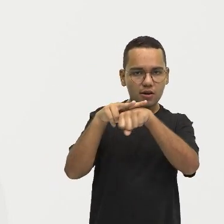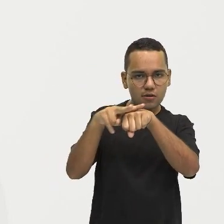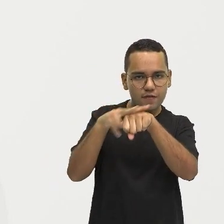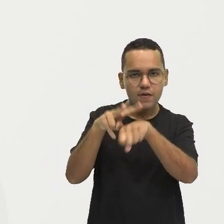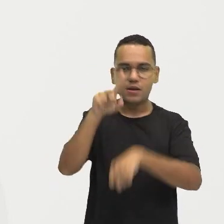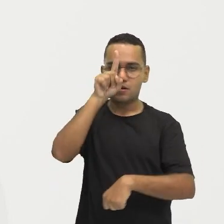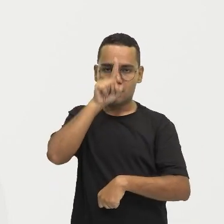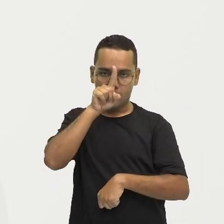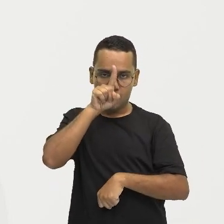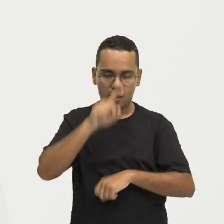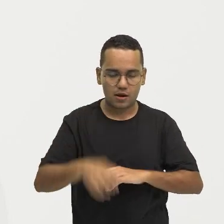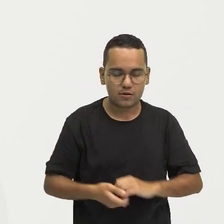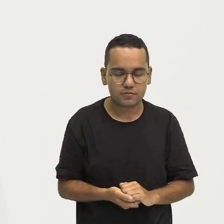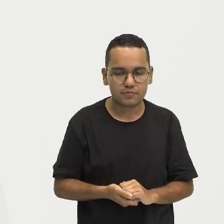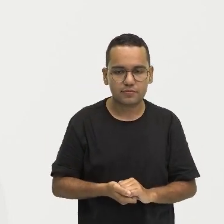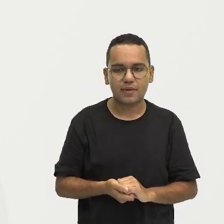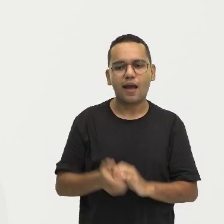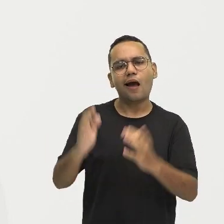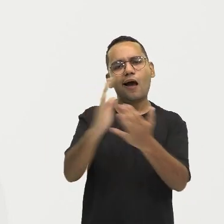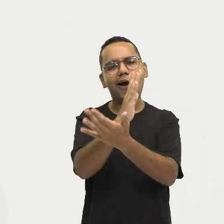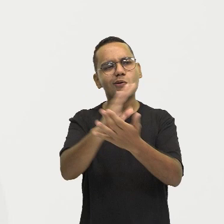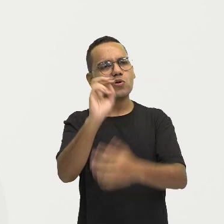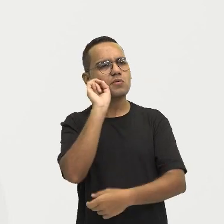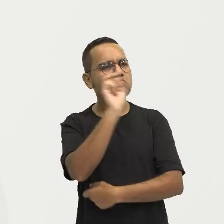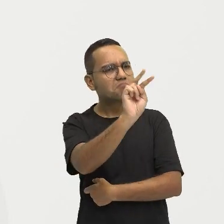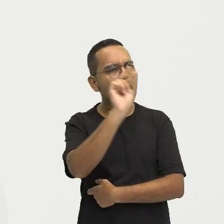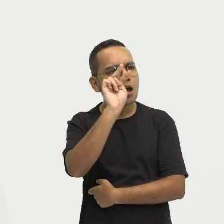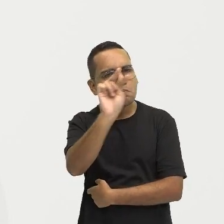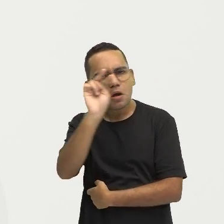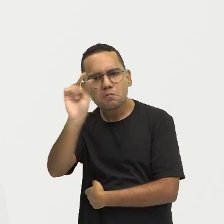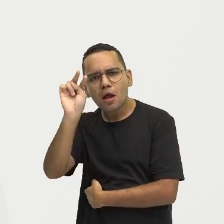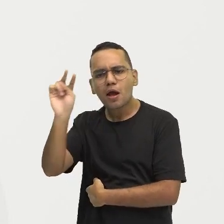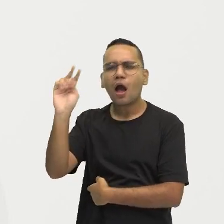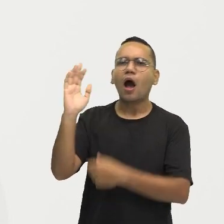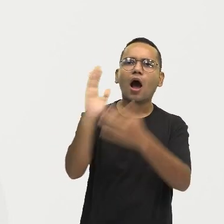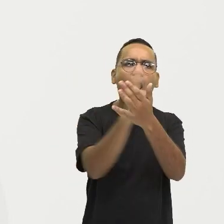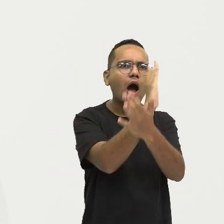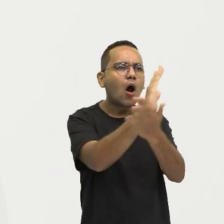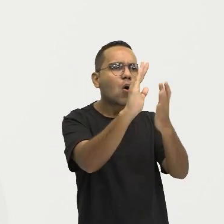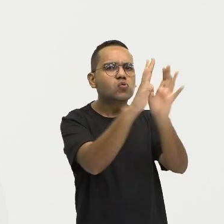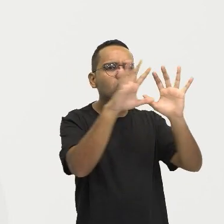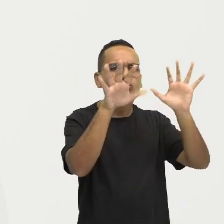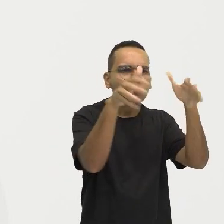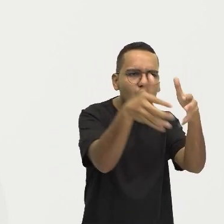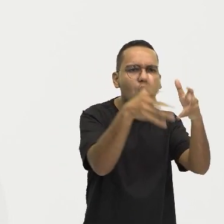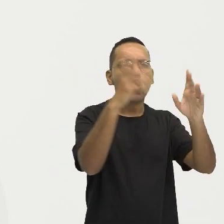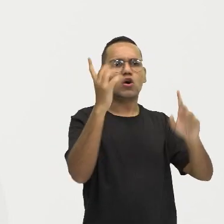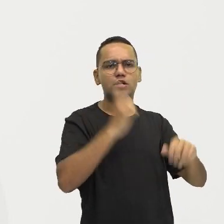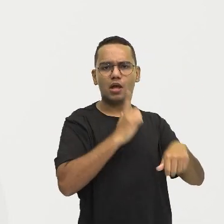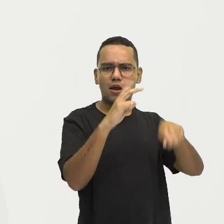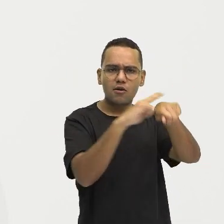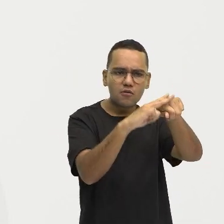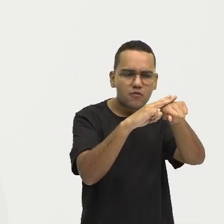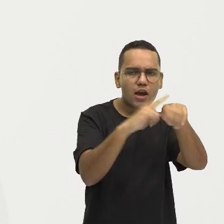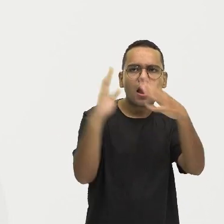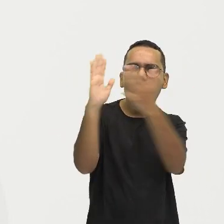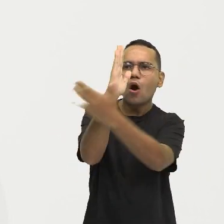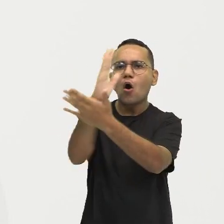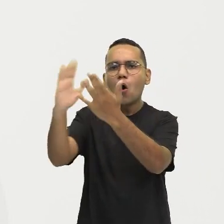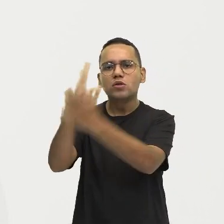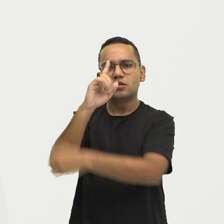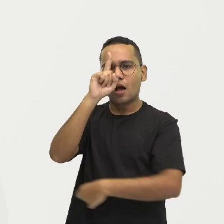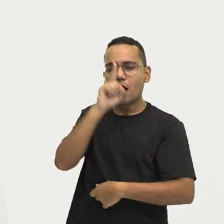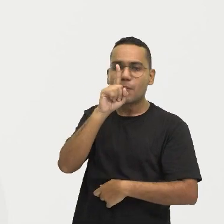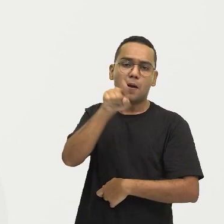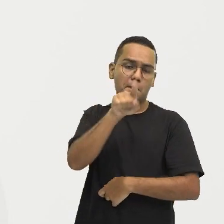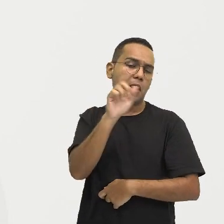vegetação que está seca, né? Então, tem alguns pontinhos verdes, mas é assim que esse ambiente ele consegue sobreviver, tá? Então,